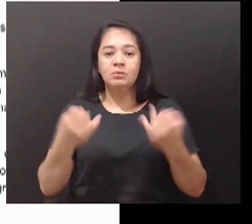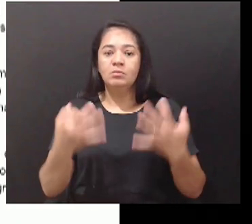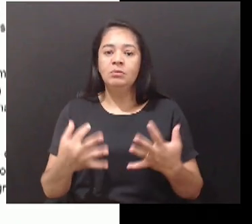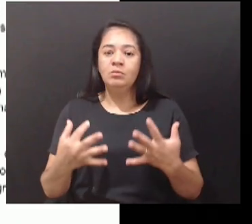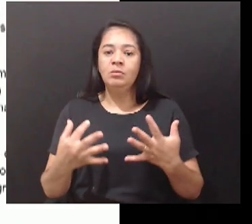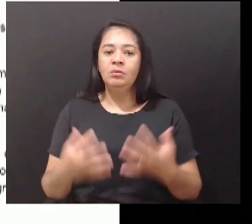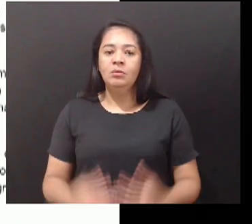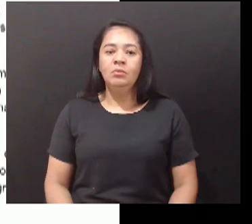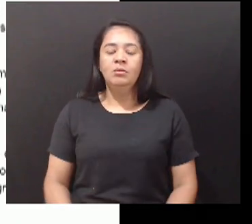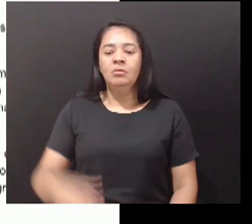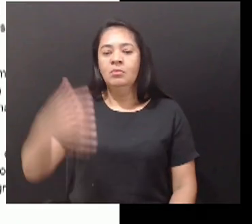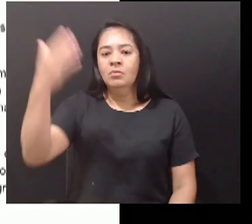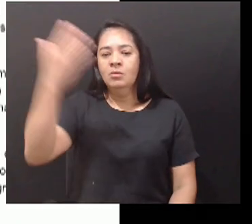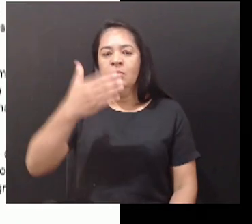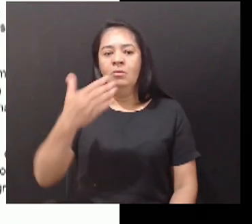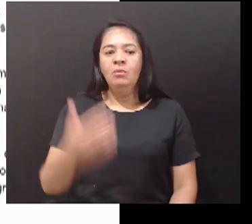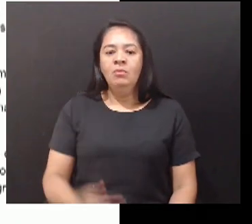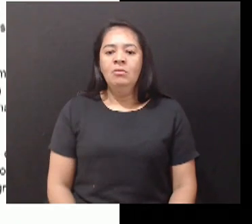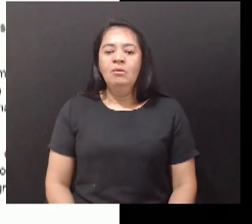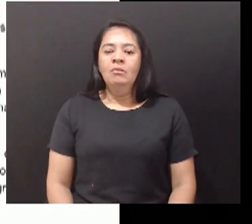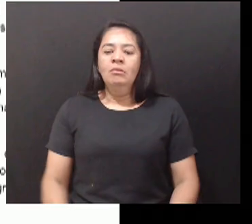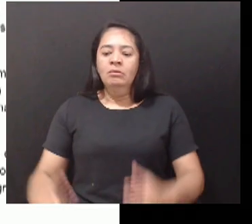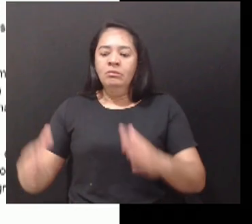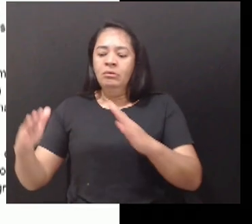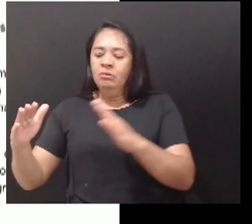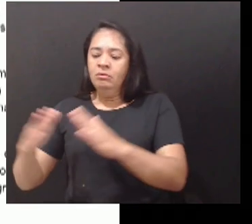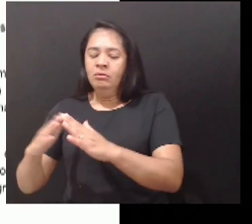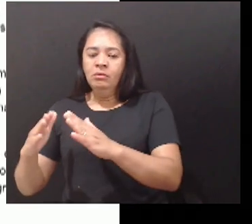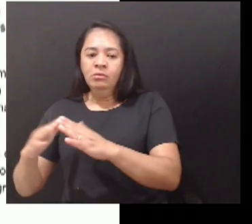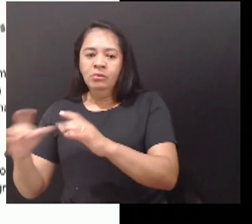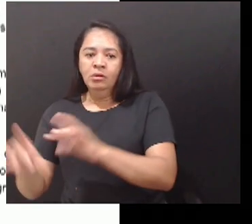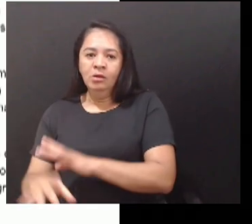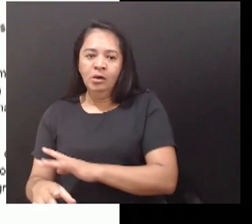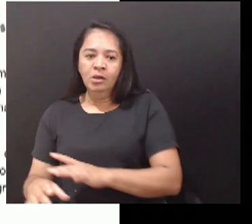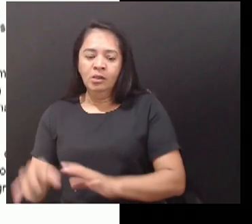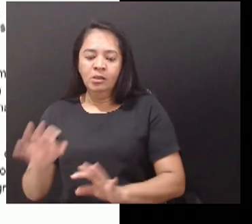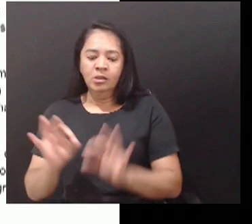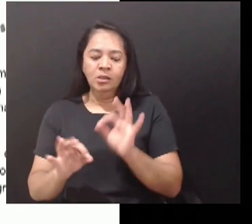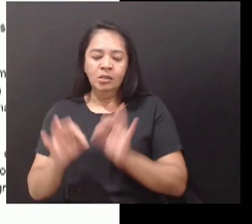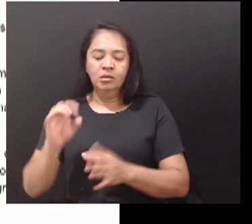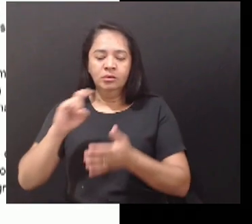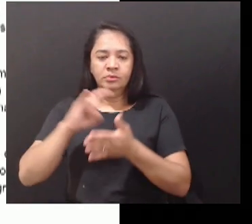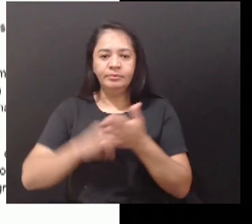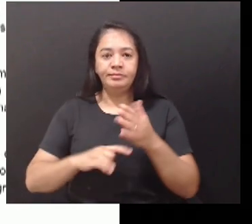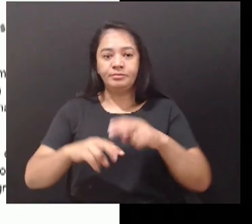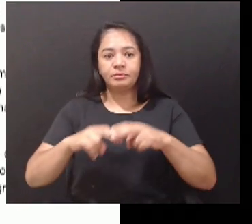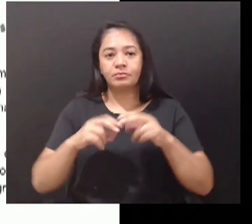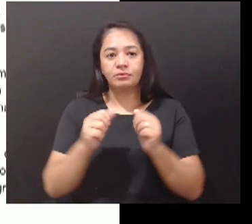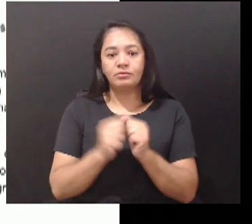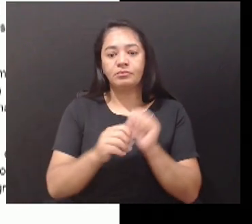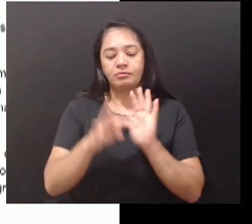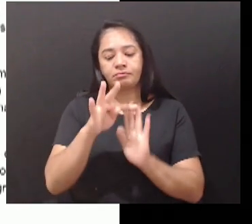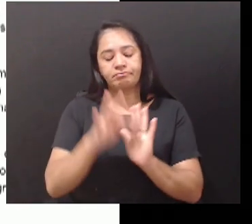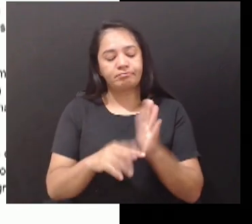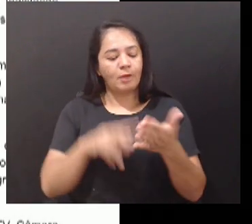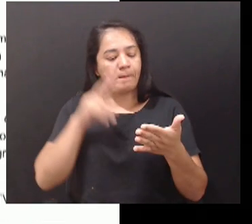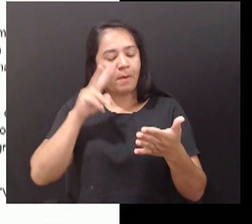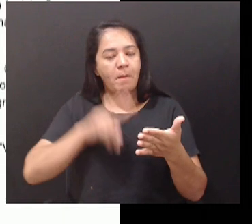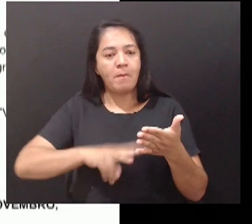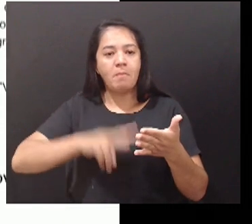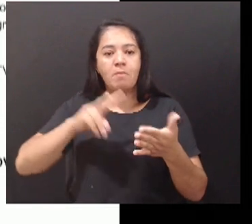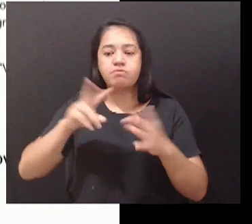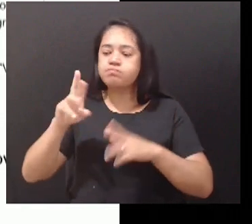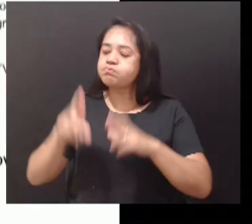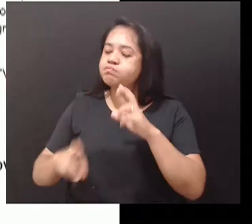comprovação de entrega das obras seja formalizada por meio de um termo de verificação e recebimento